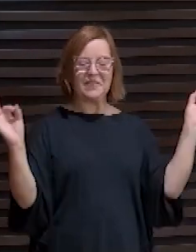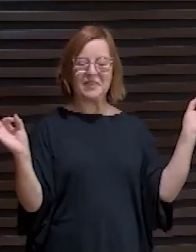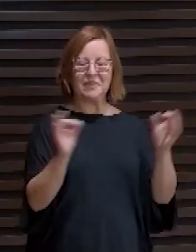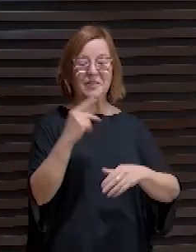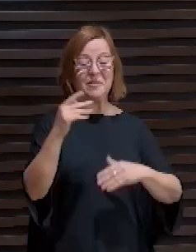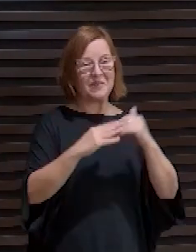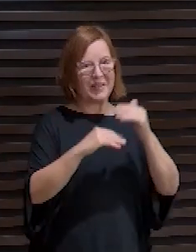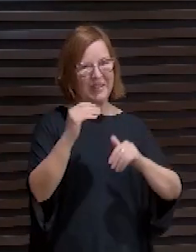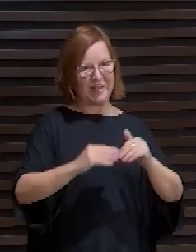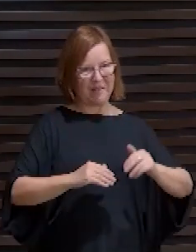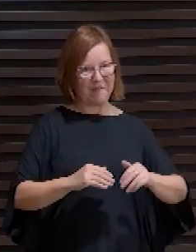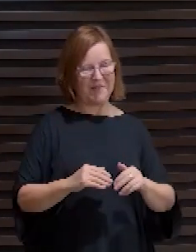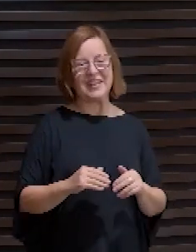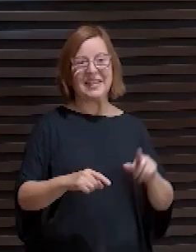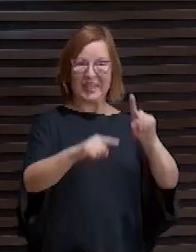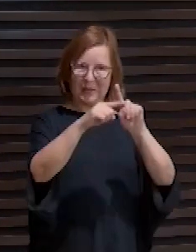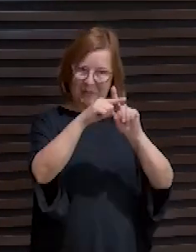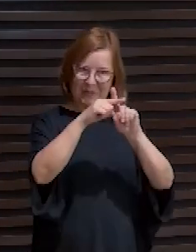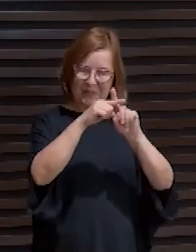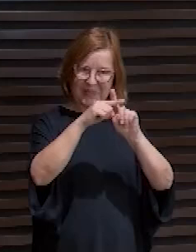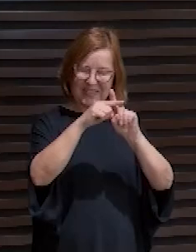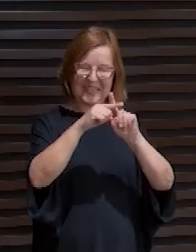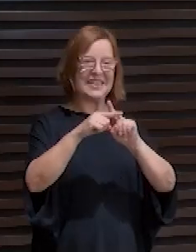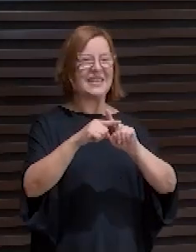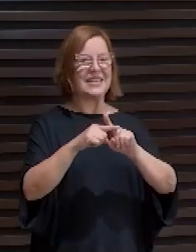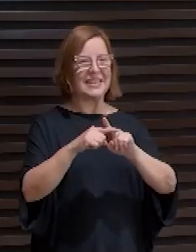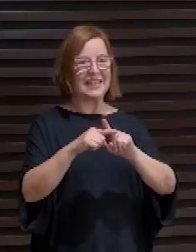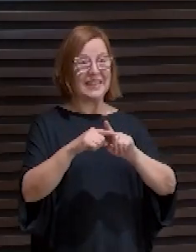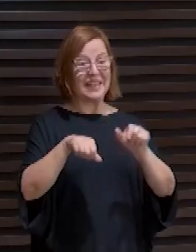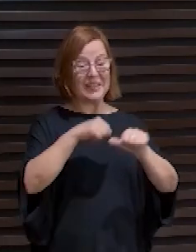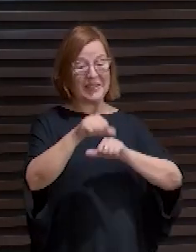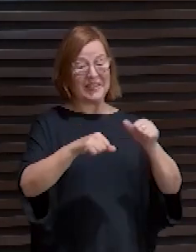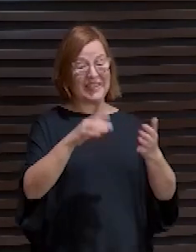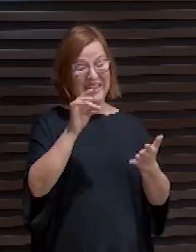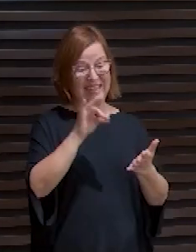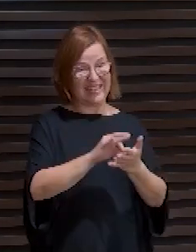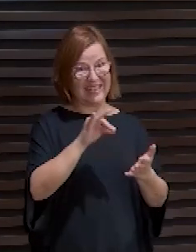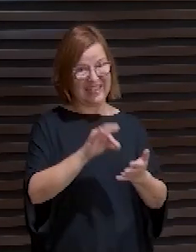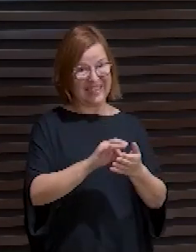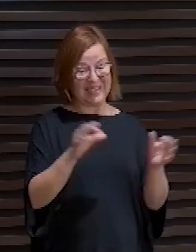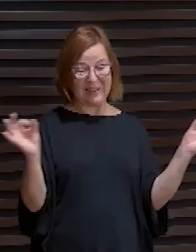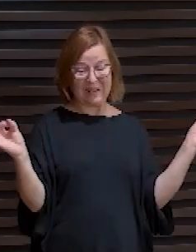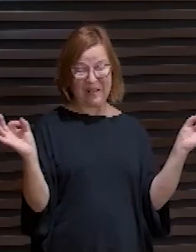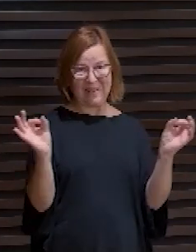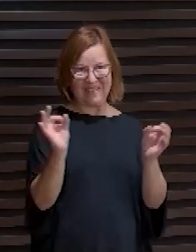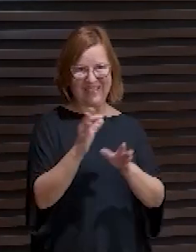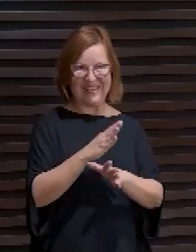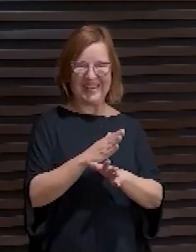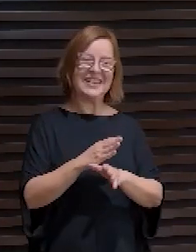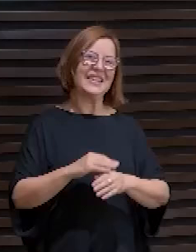quando se entregou, tornando realidade completa o Novo Testamento, o que era